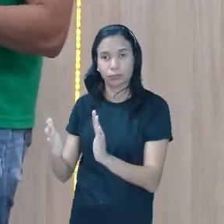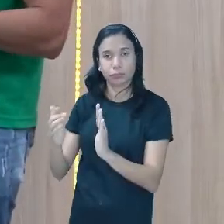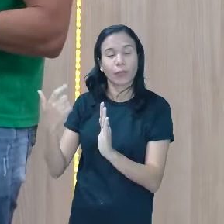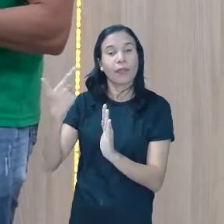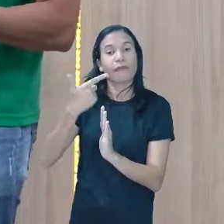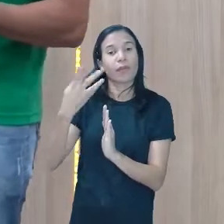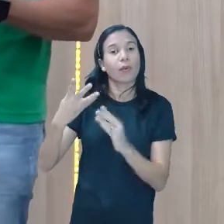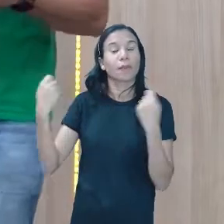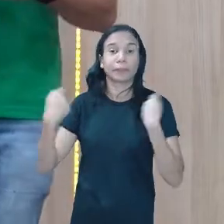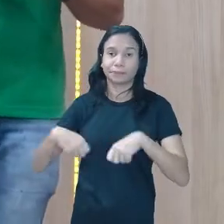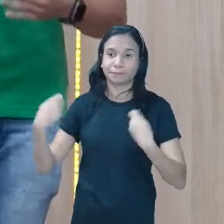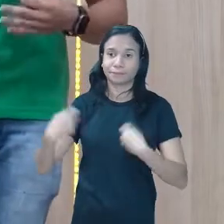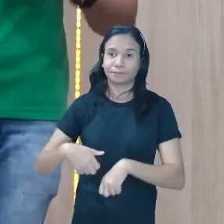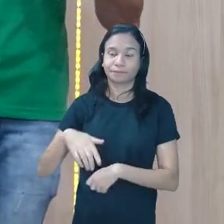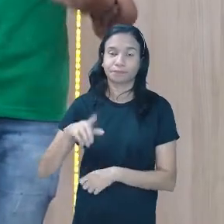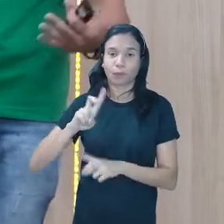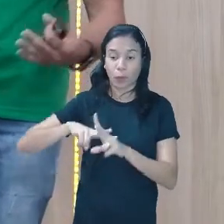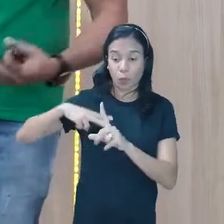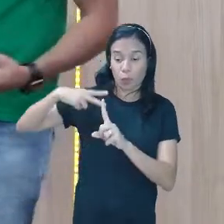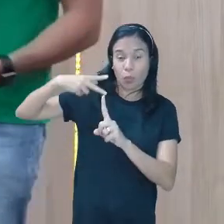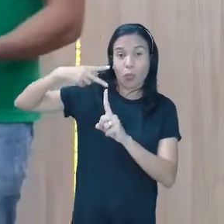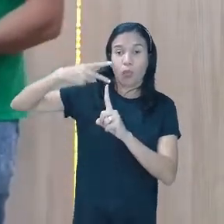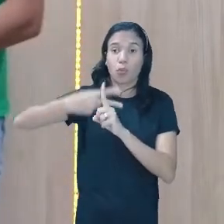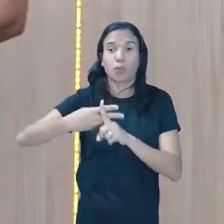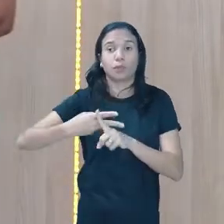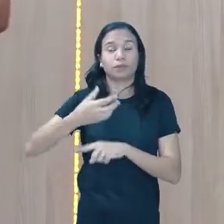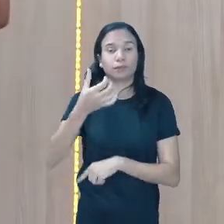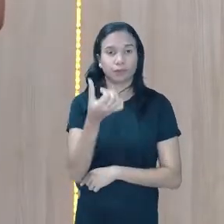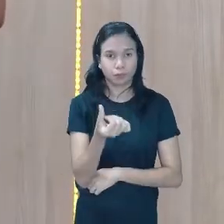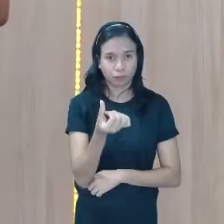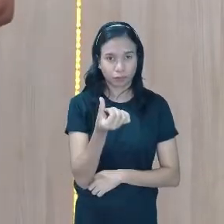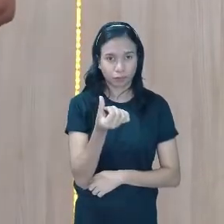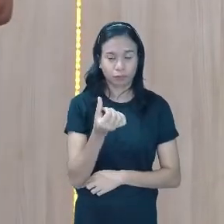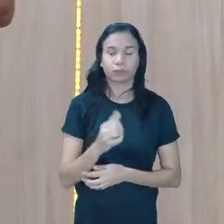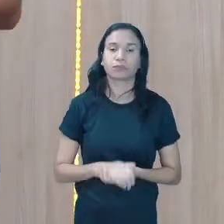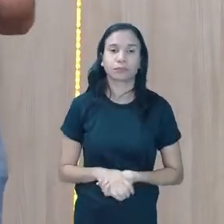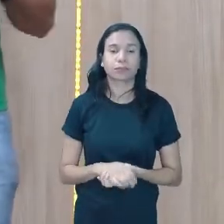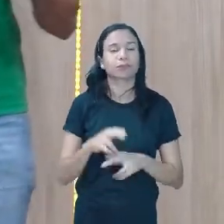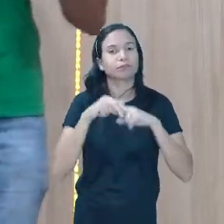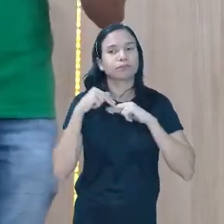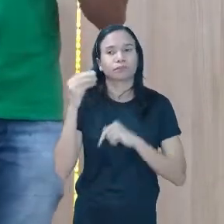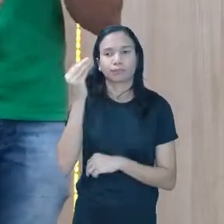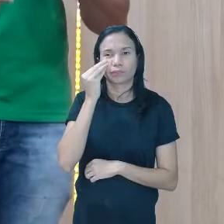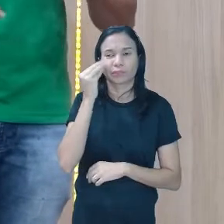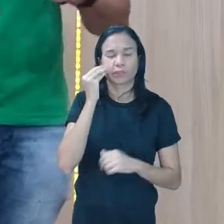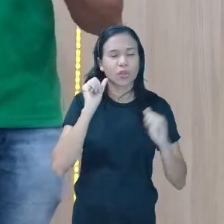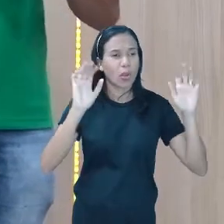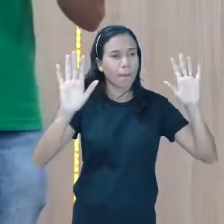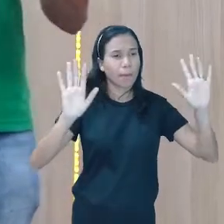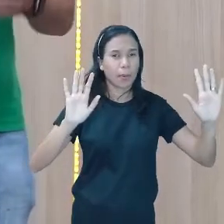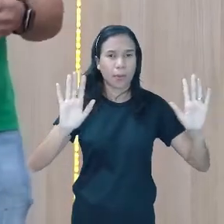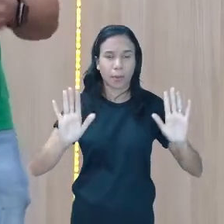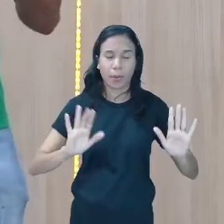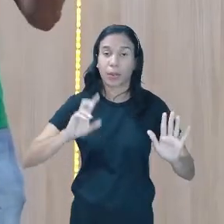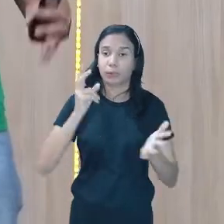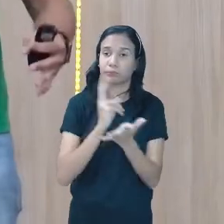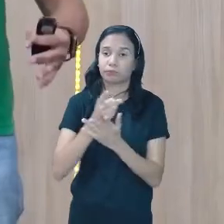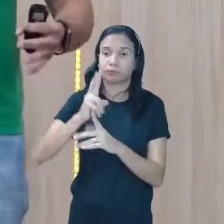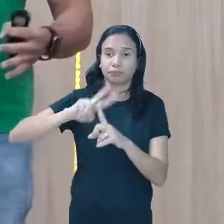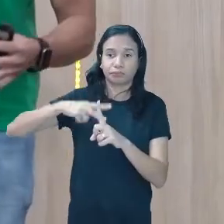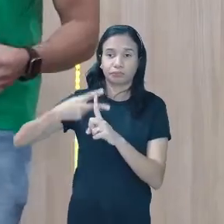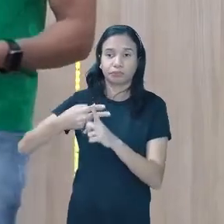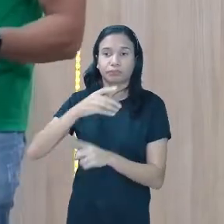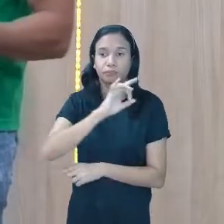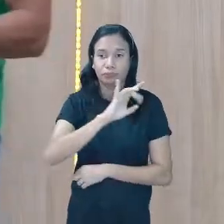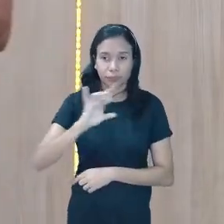fazer 24, eu preciso do dobro. Preciso de 6. Então, pode notar que eu coloquei ali apenas o dobro de cada